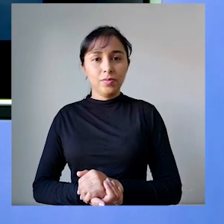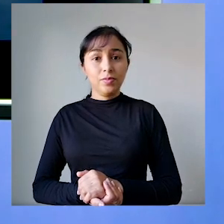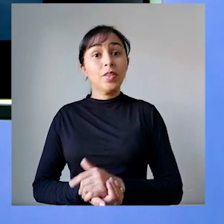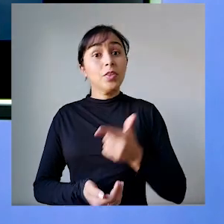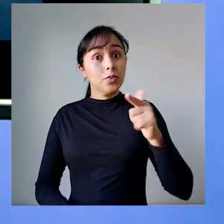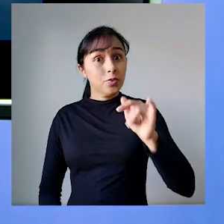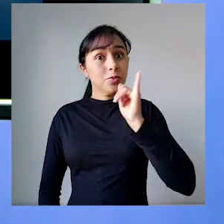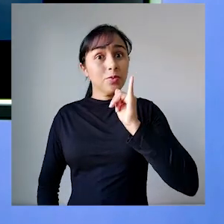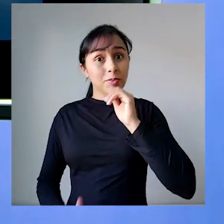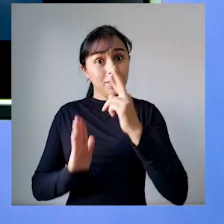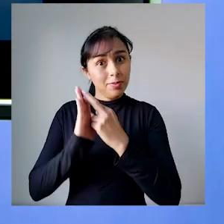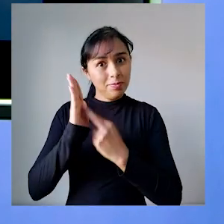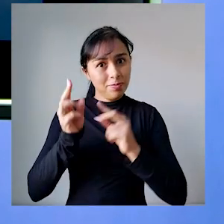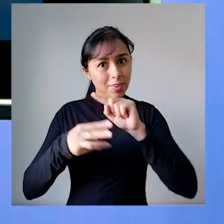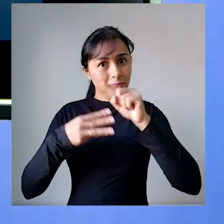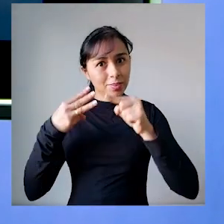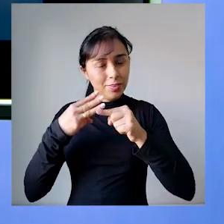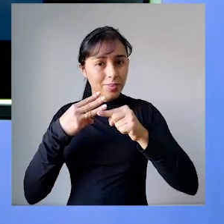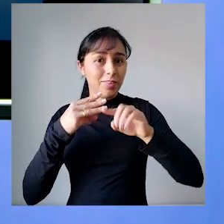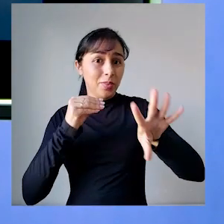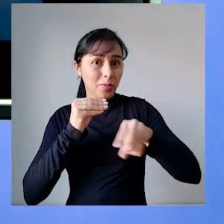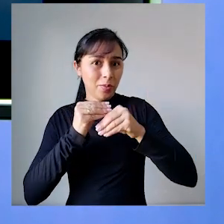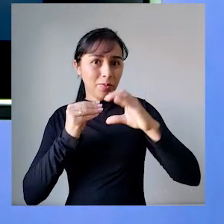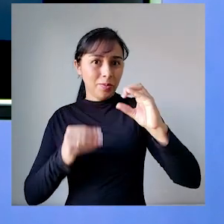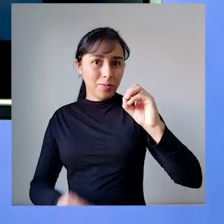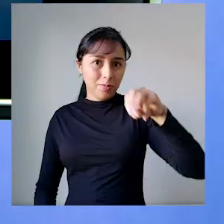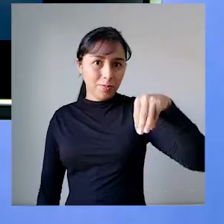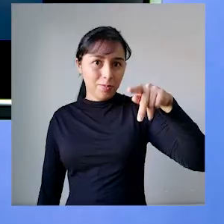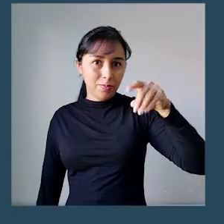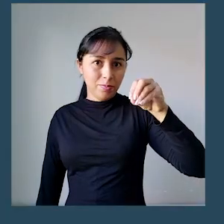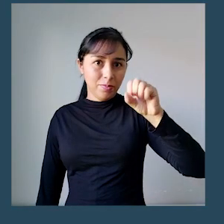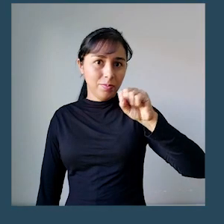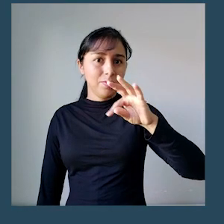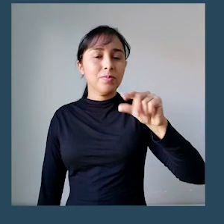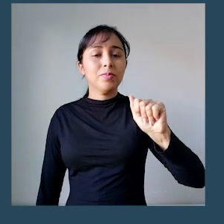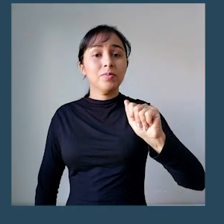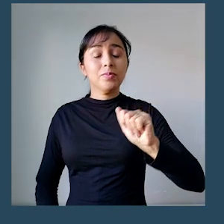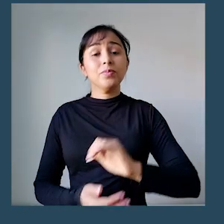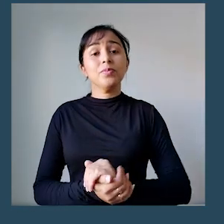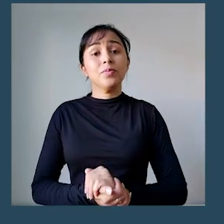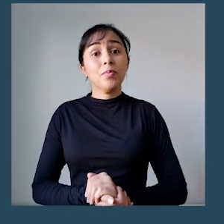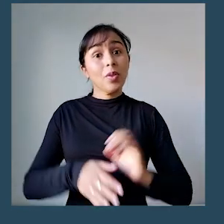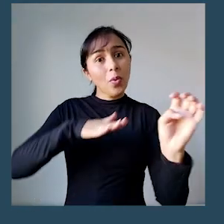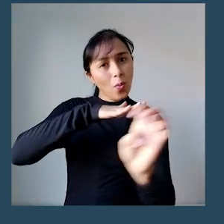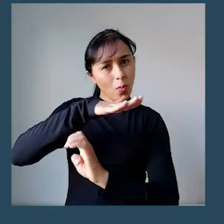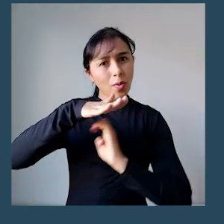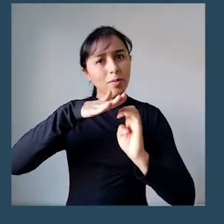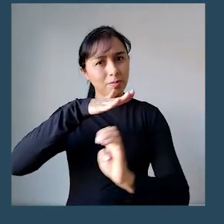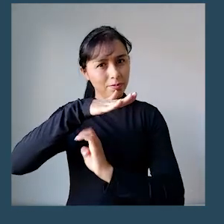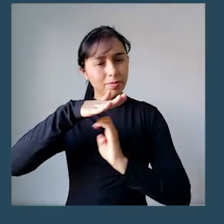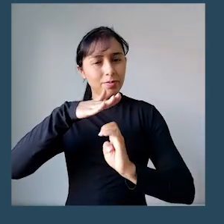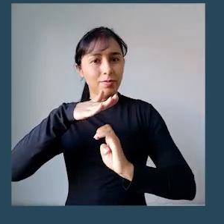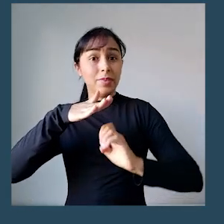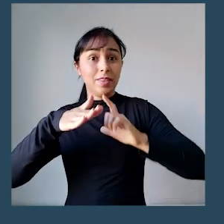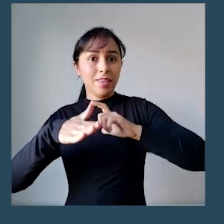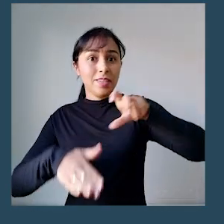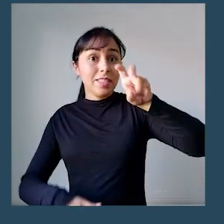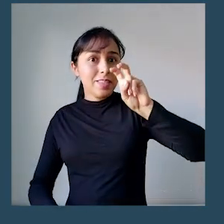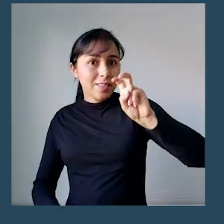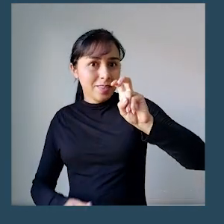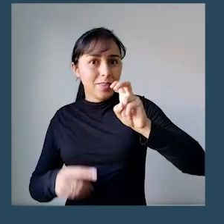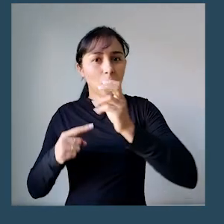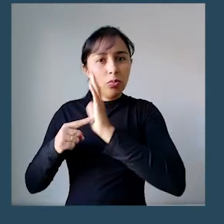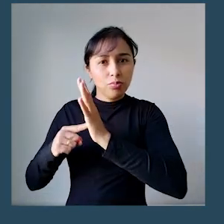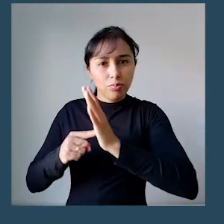Então, mais um exemplo aqui de regra de 3 composta. Para a produção de um determinado tipo de peça em uma empresa,